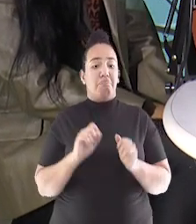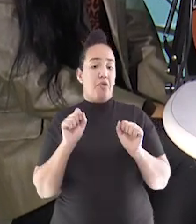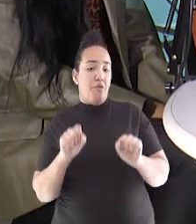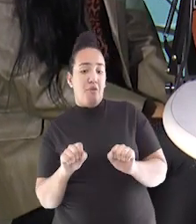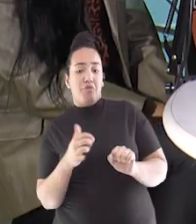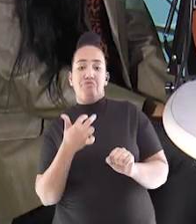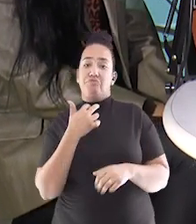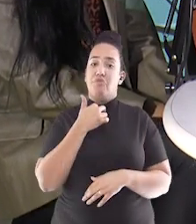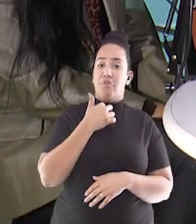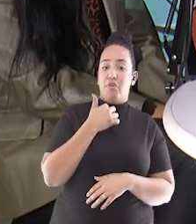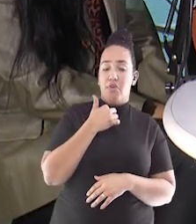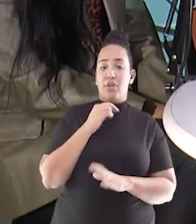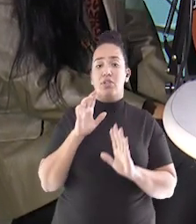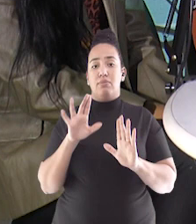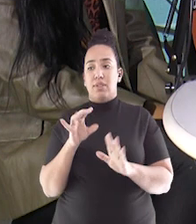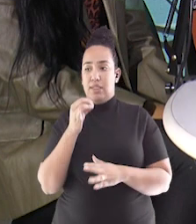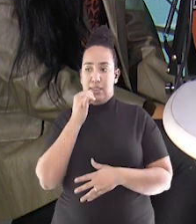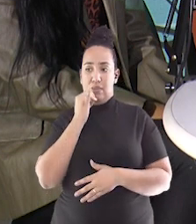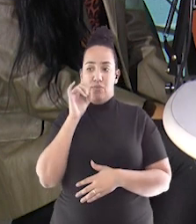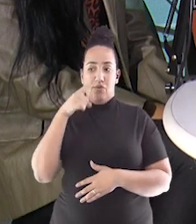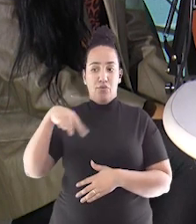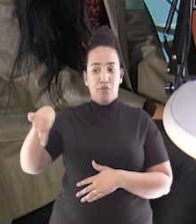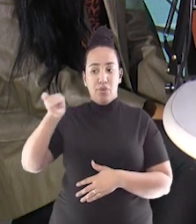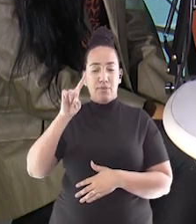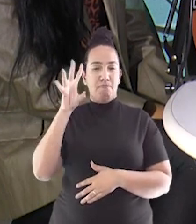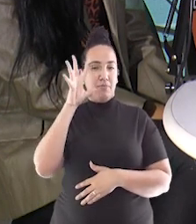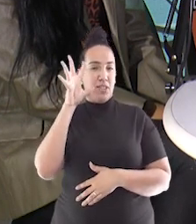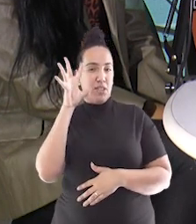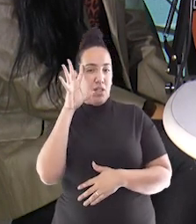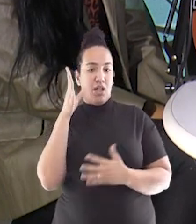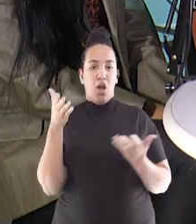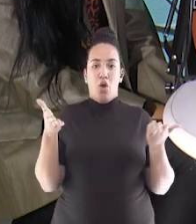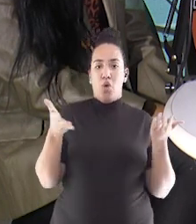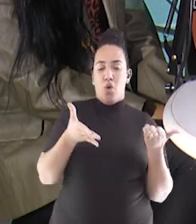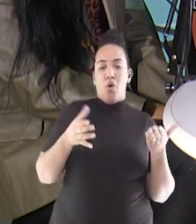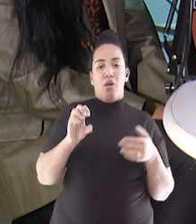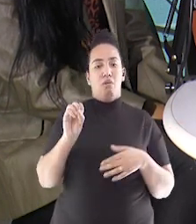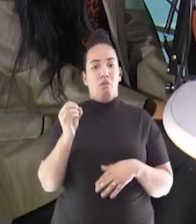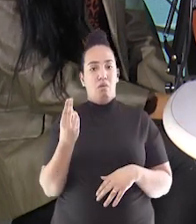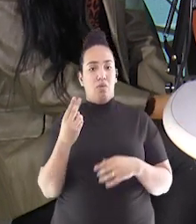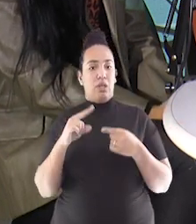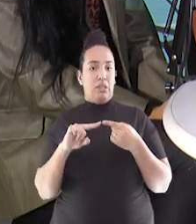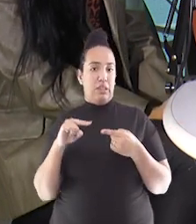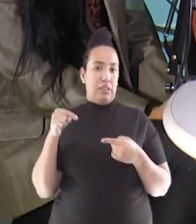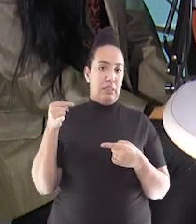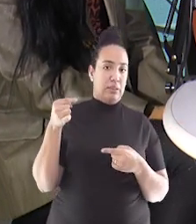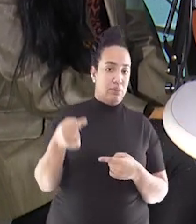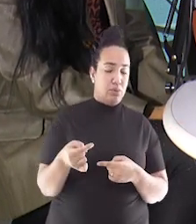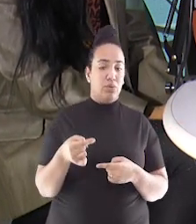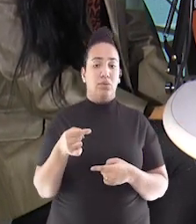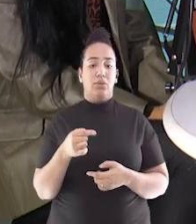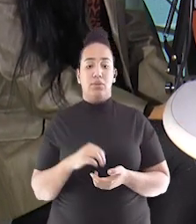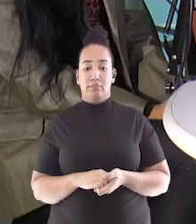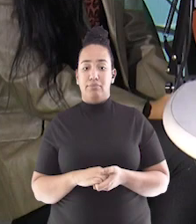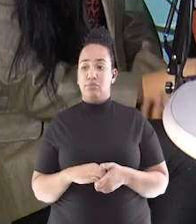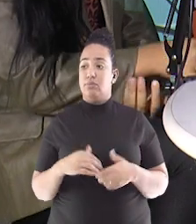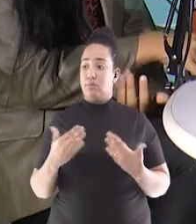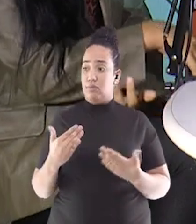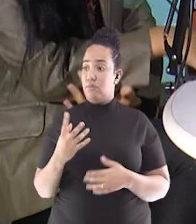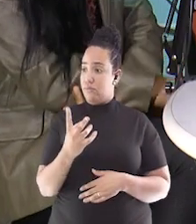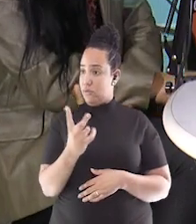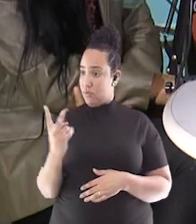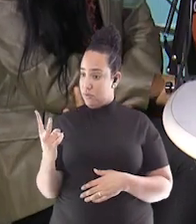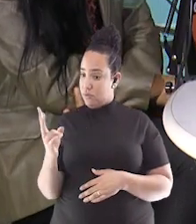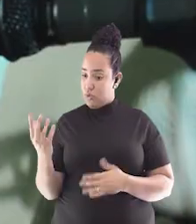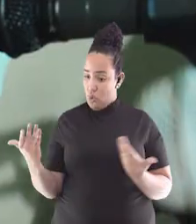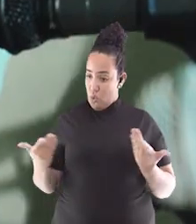ser, pode não ser, mas assim, só o fato de vocês Pode estarem não pensando. ser agora, pode ser não depois. agora. Mas só o fato de vocês. E a gente trouxe vocês aqui justamente